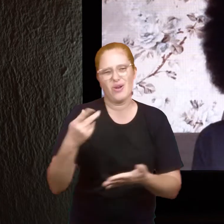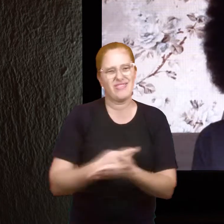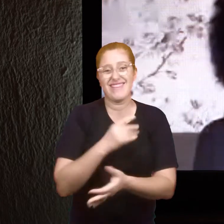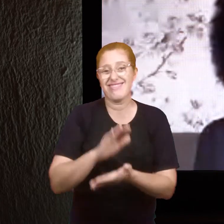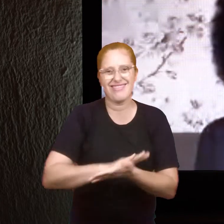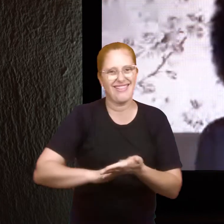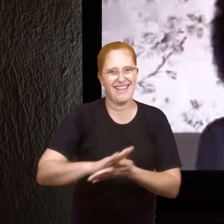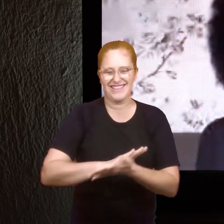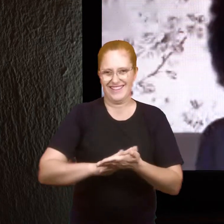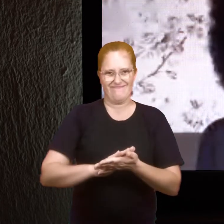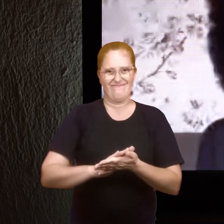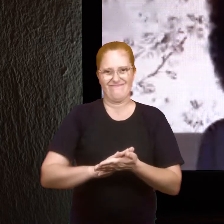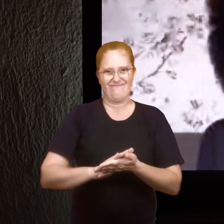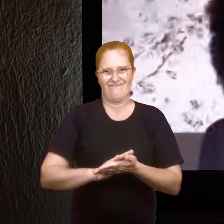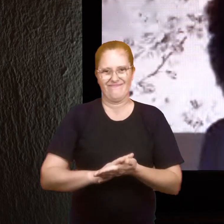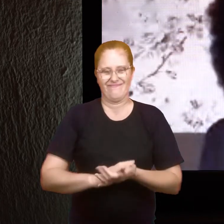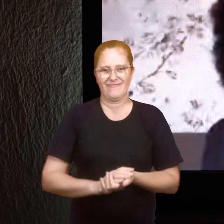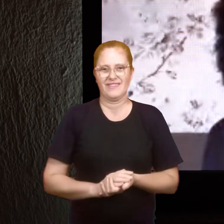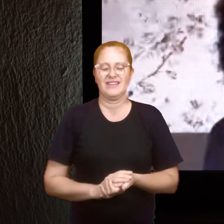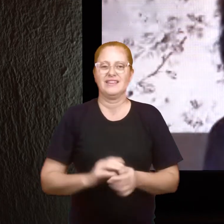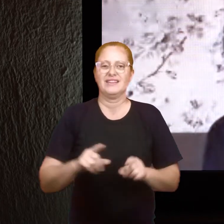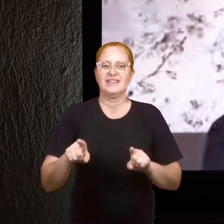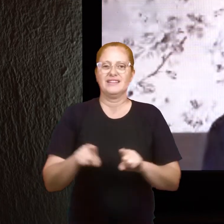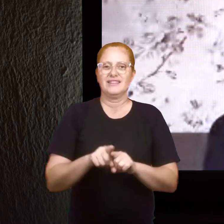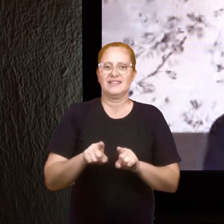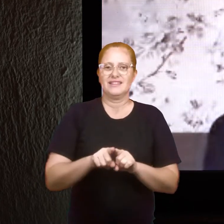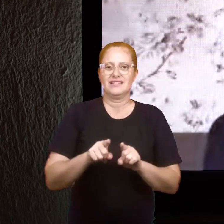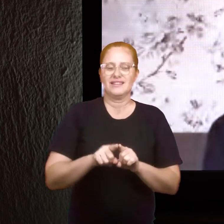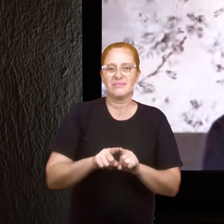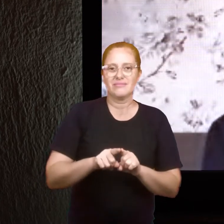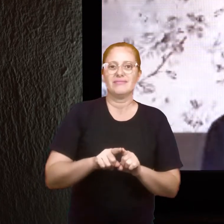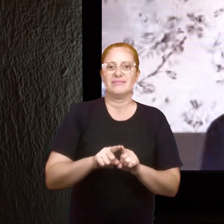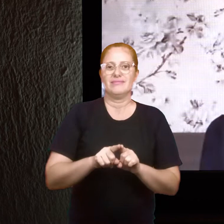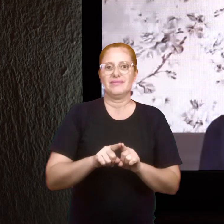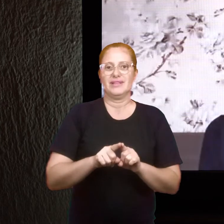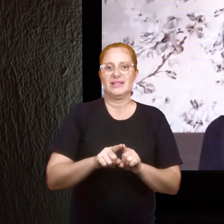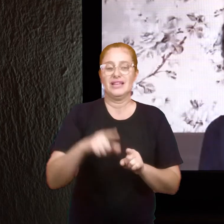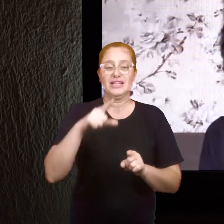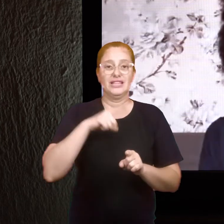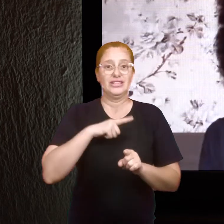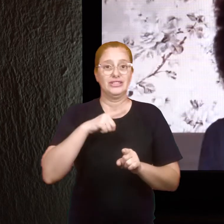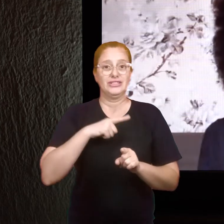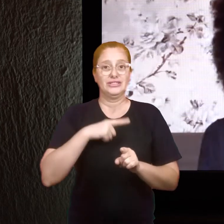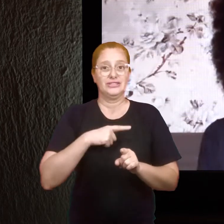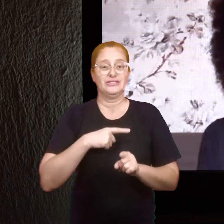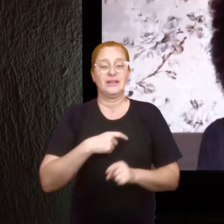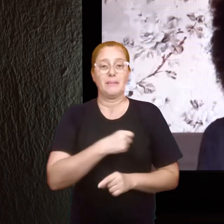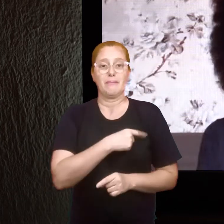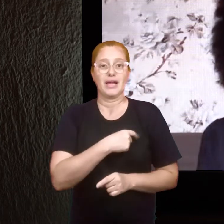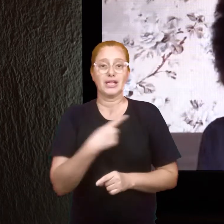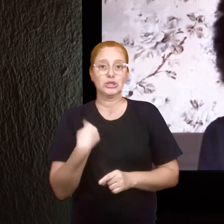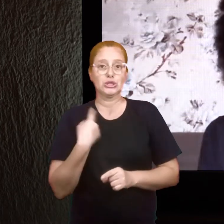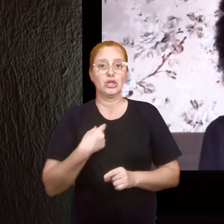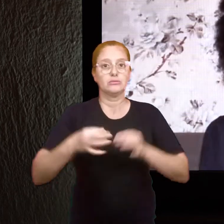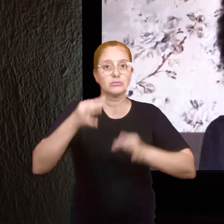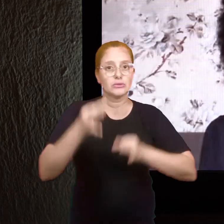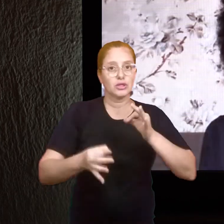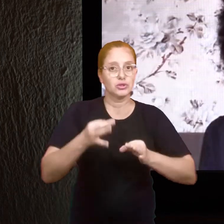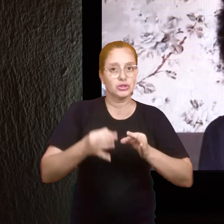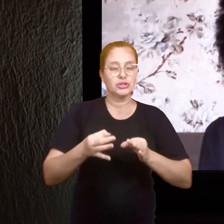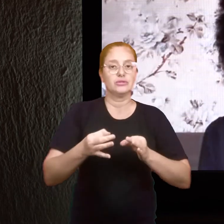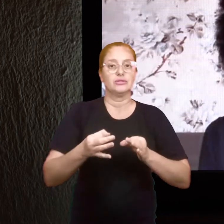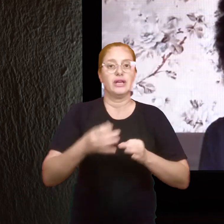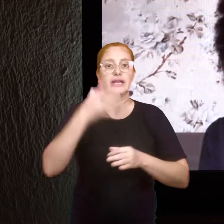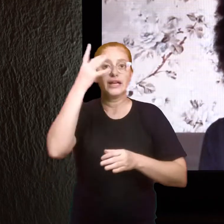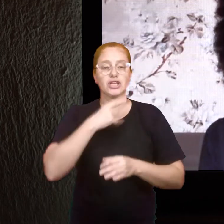Aquilo lá não ia dar em nada, sem falar que ele ainda podia ir para a justiça e a gente acabar se tornando